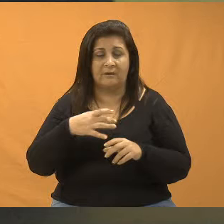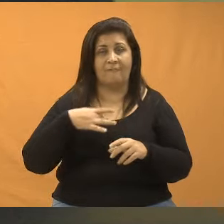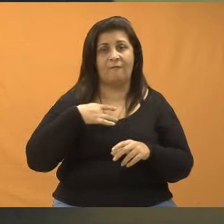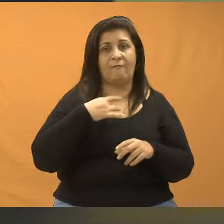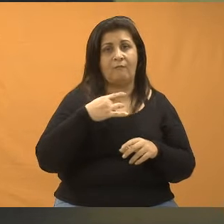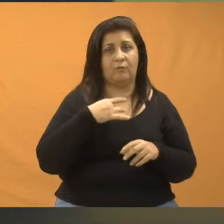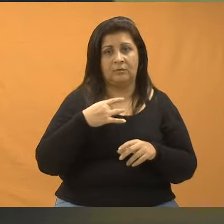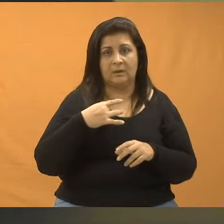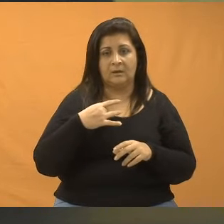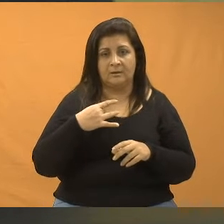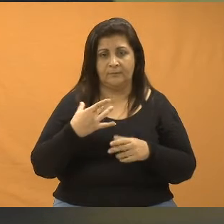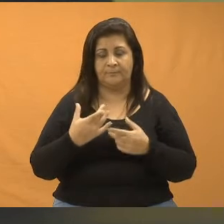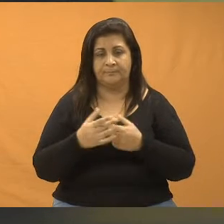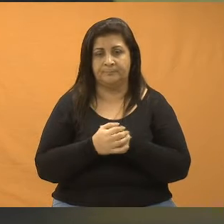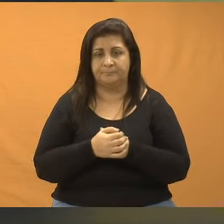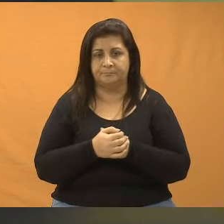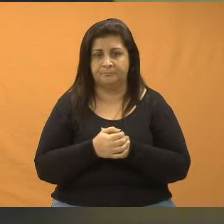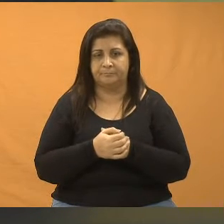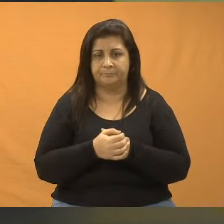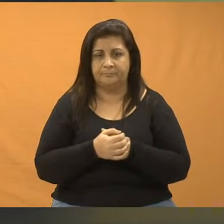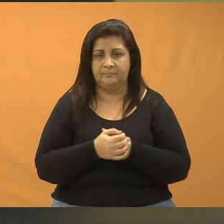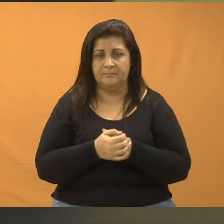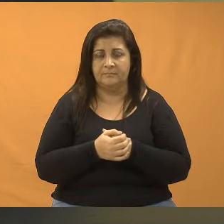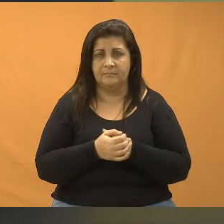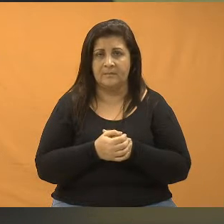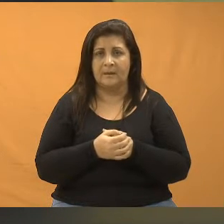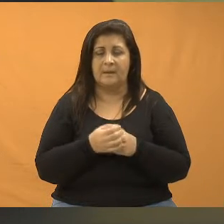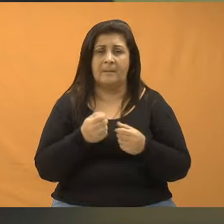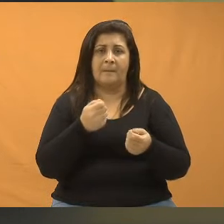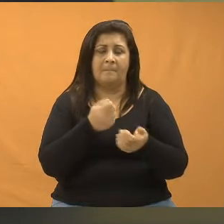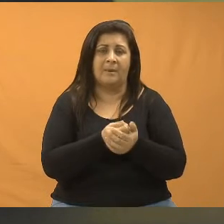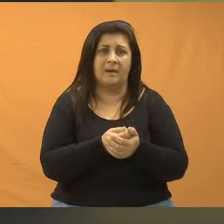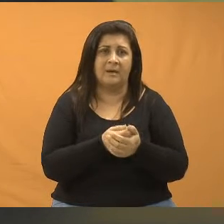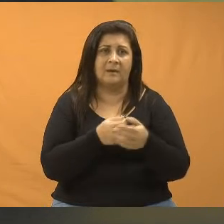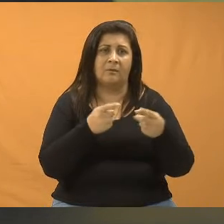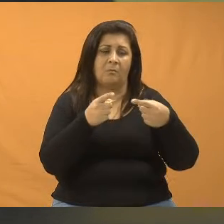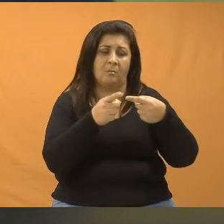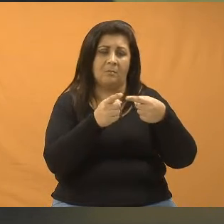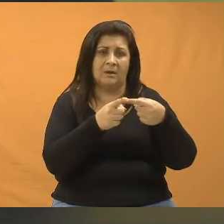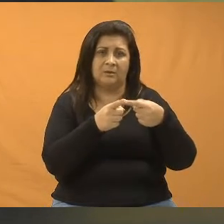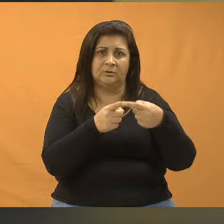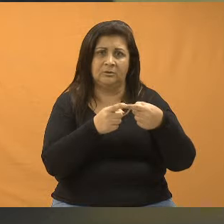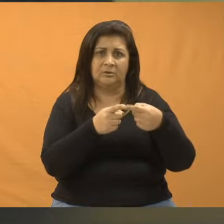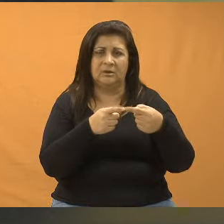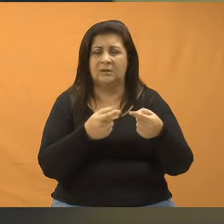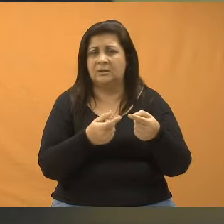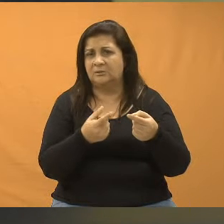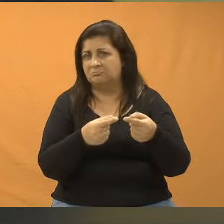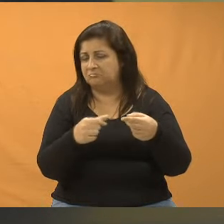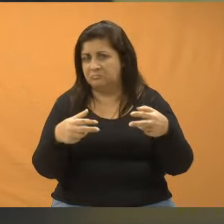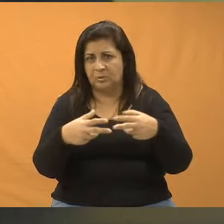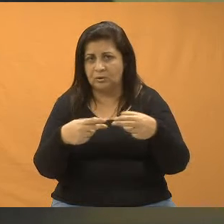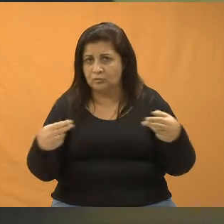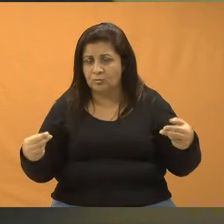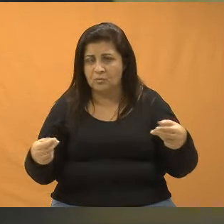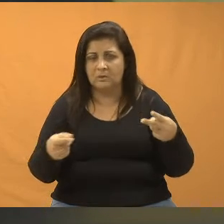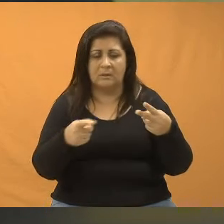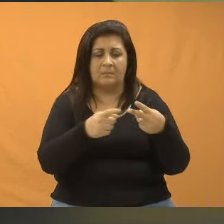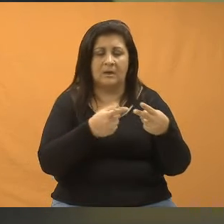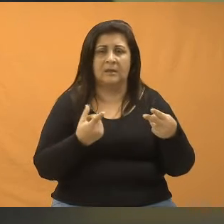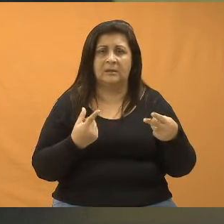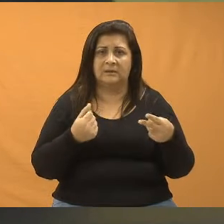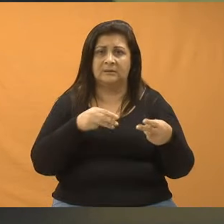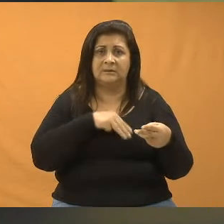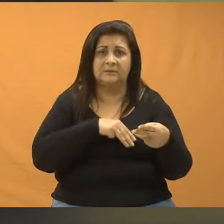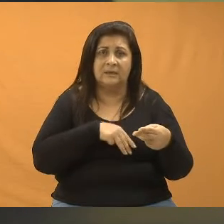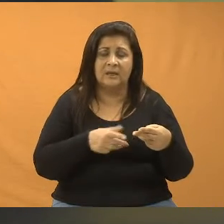e o custo da Santa Casa é 1/3 de despesas fixas, 1/3 médicos, 1/3 folha de pagamento. Na folha